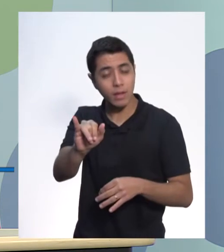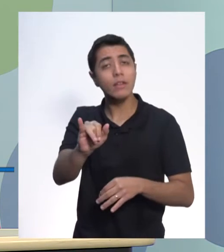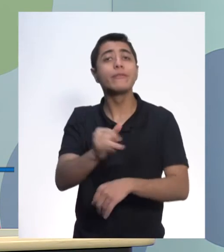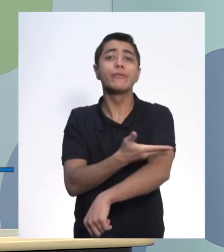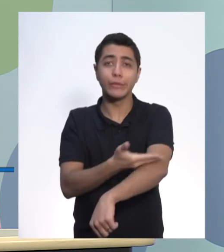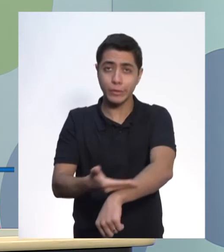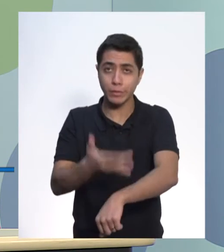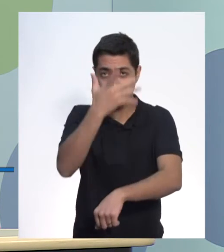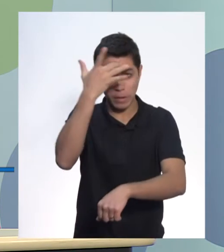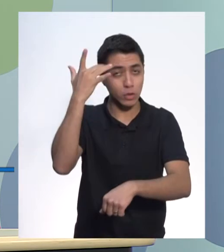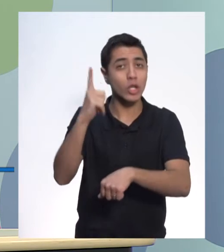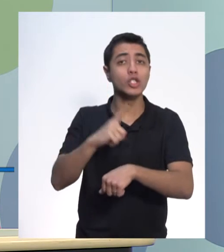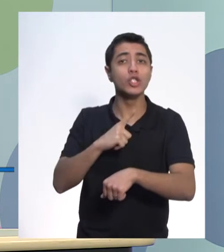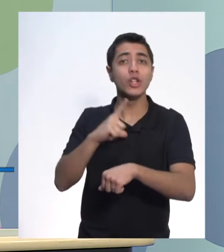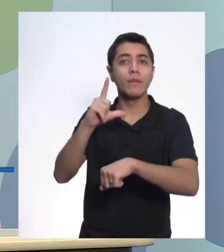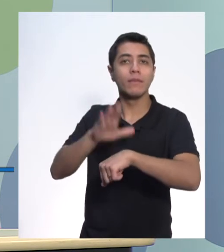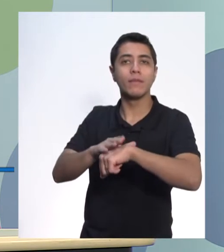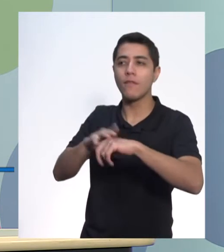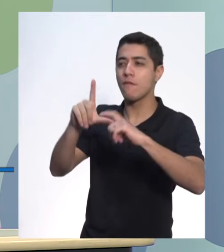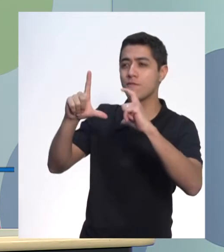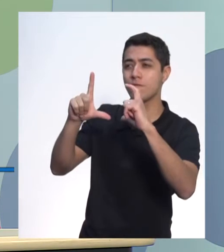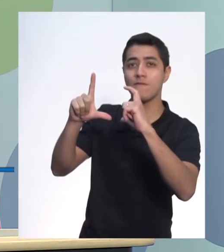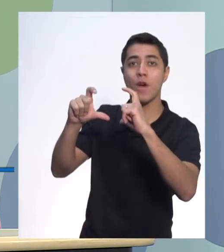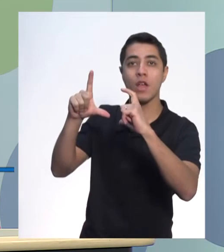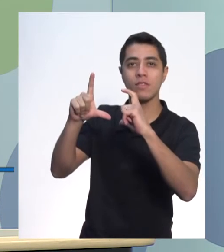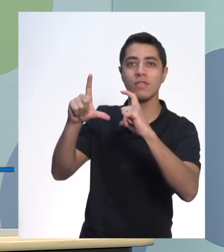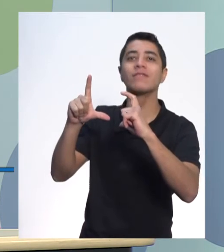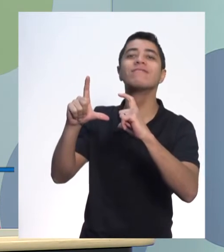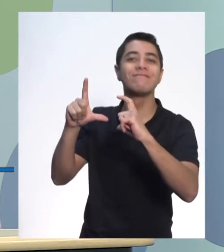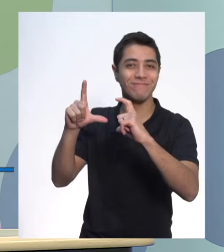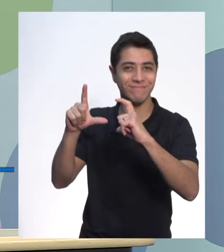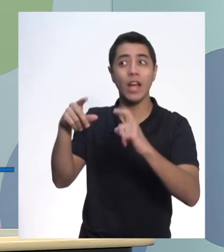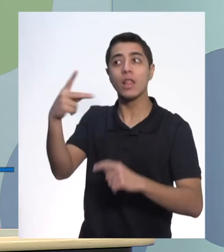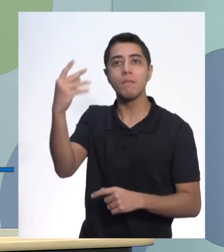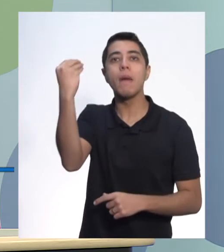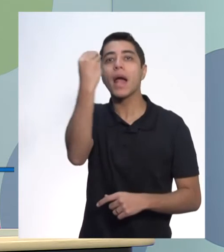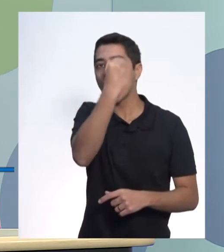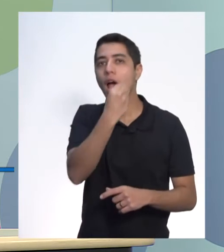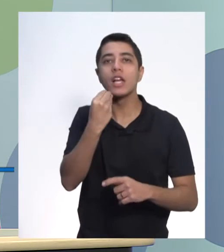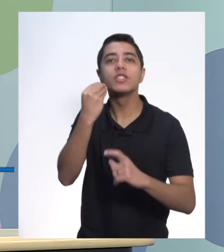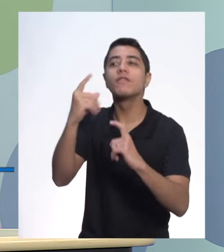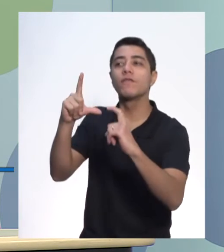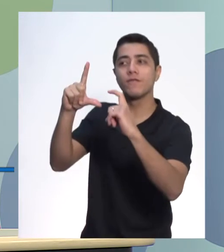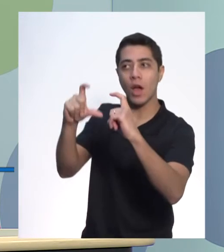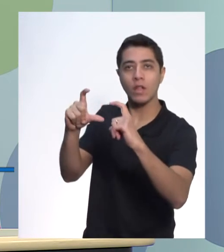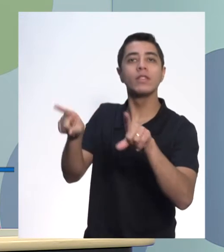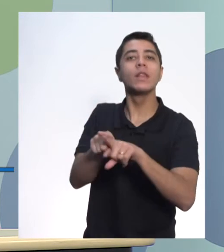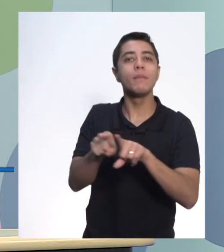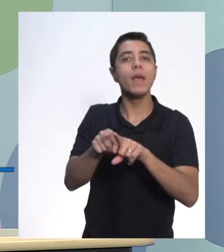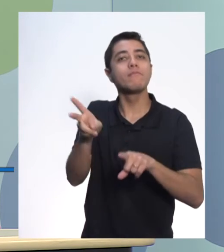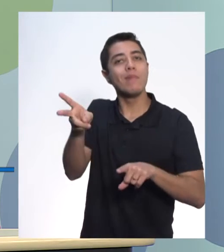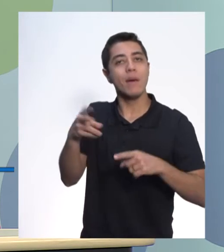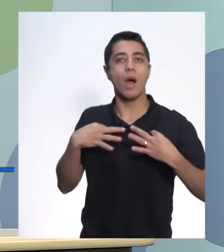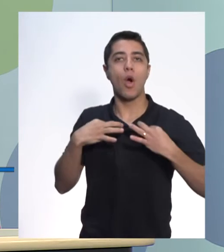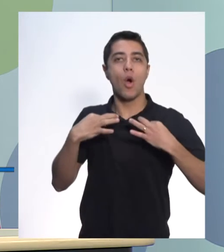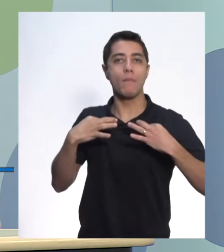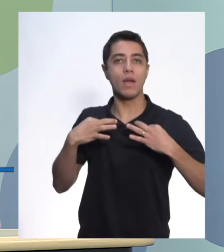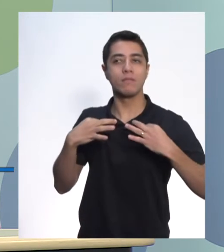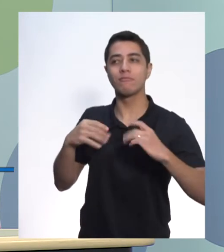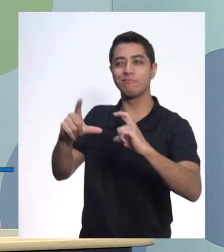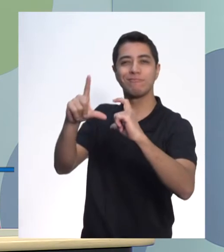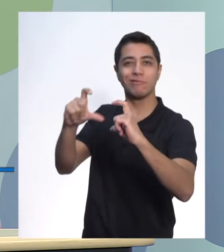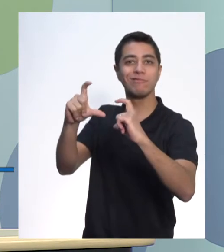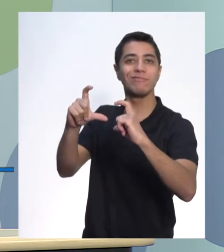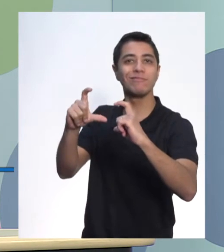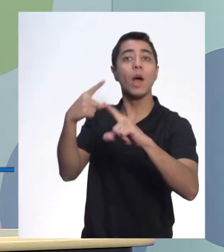com a maquiagem, para não ter problema de continuidade. Fotografada com a maquiagem e fotografada com aquela roupa. Porque o maquiador ele precisa ter um ponto